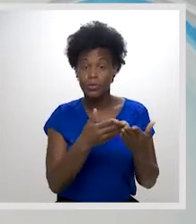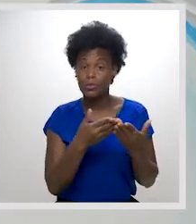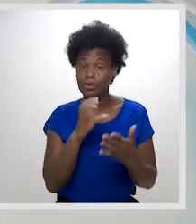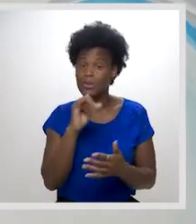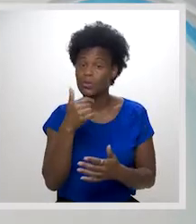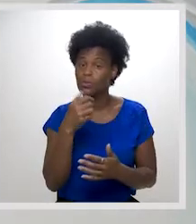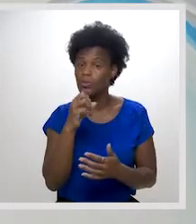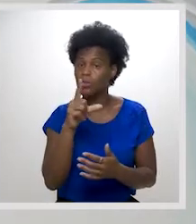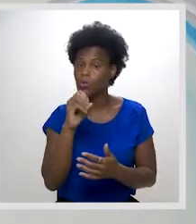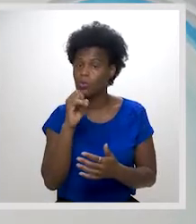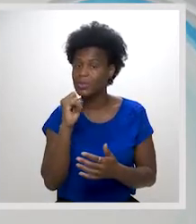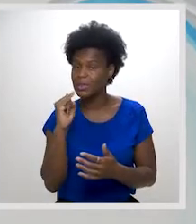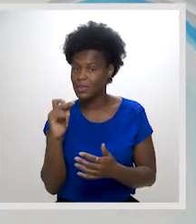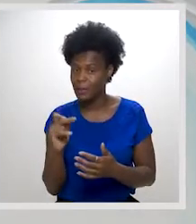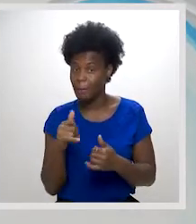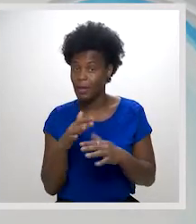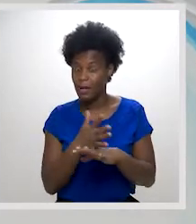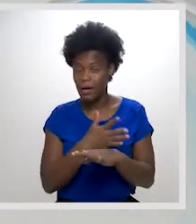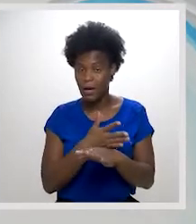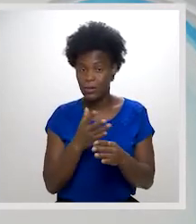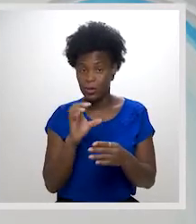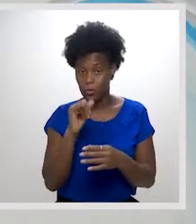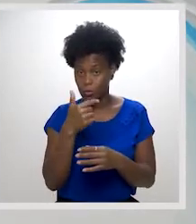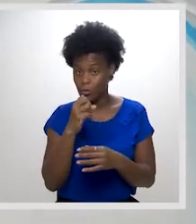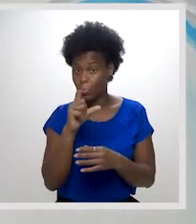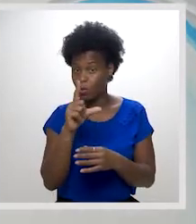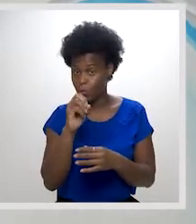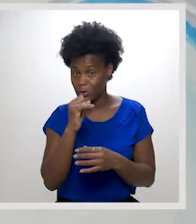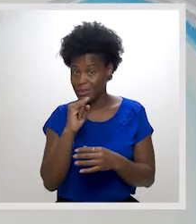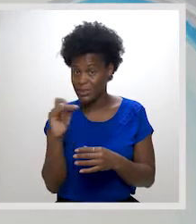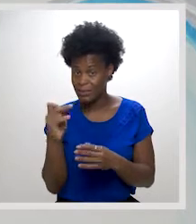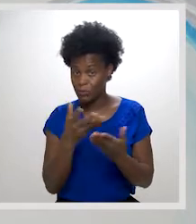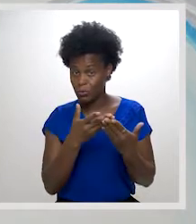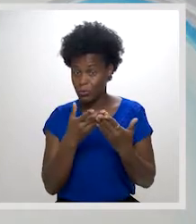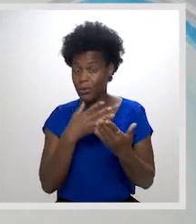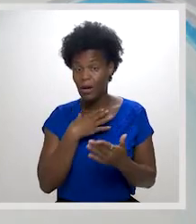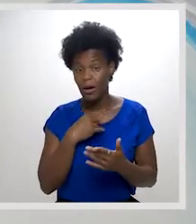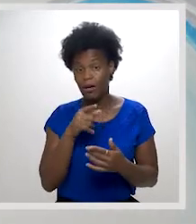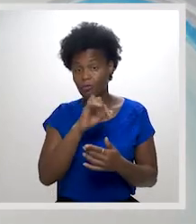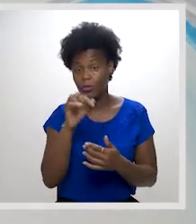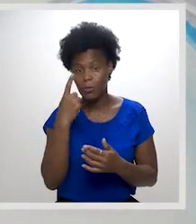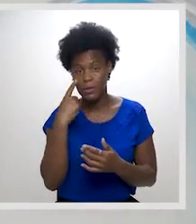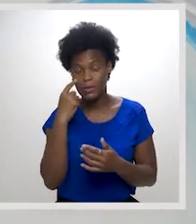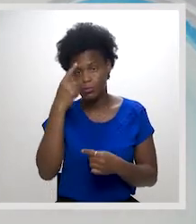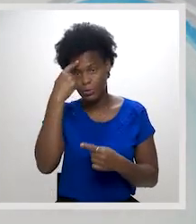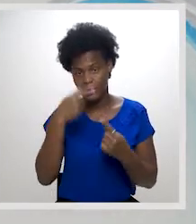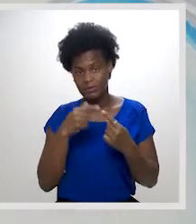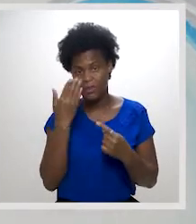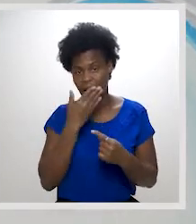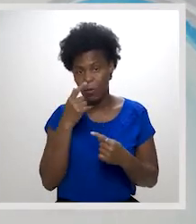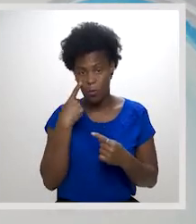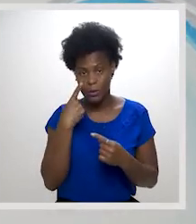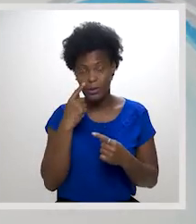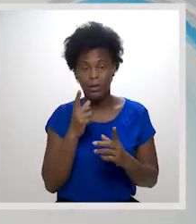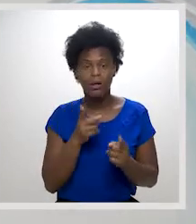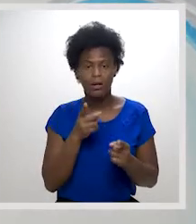no estudo da citologia. Mas antes de estudarmos a citologia, gostaria que vocês conhecessem o objetivo da aula, que